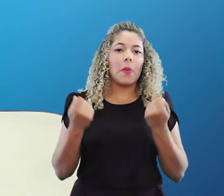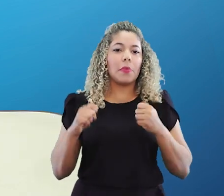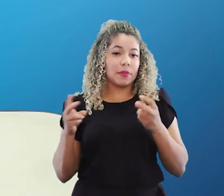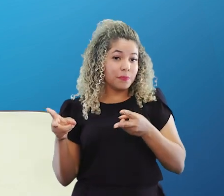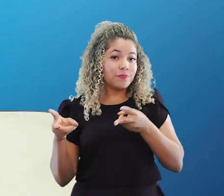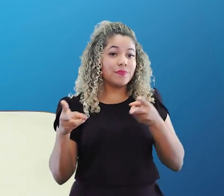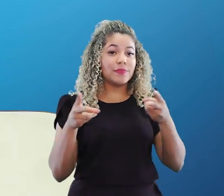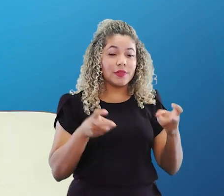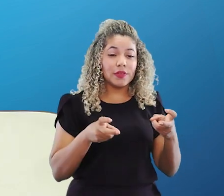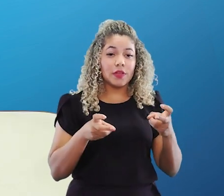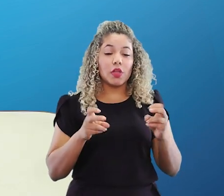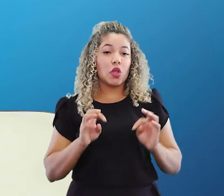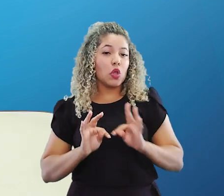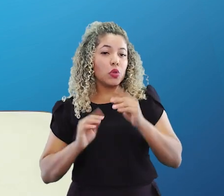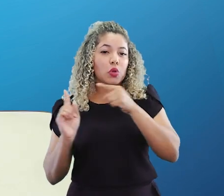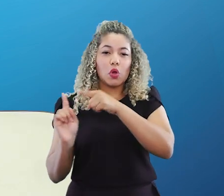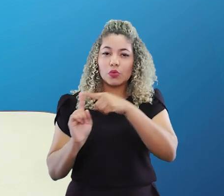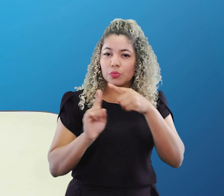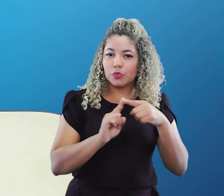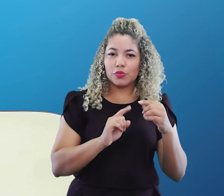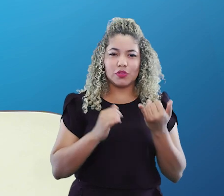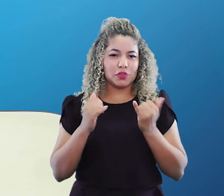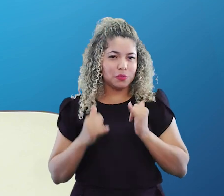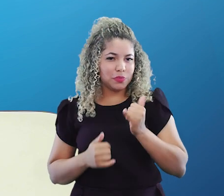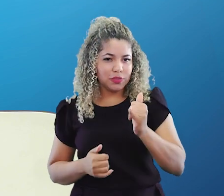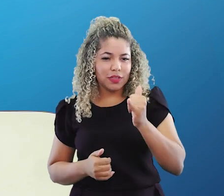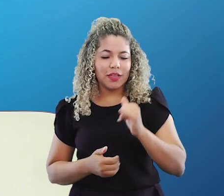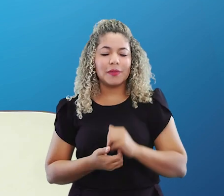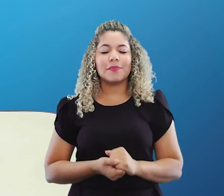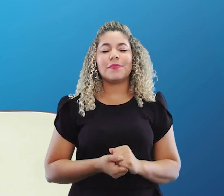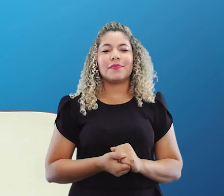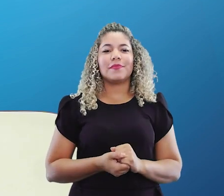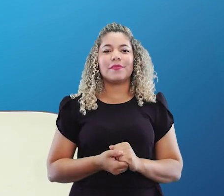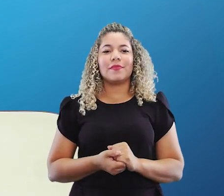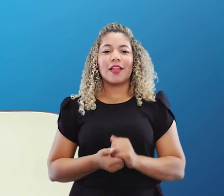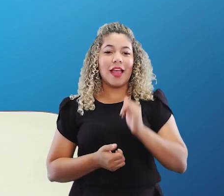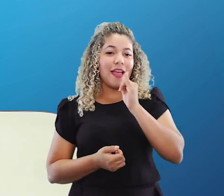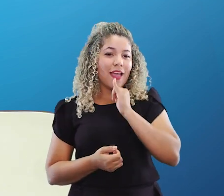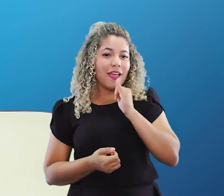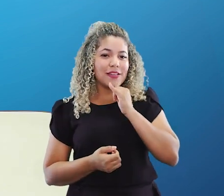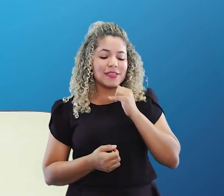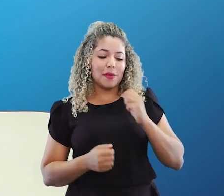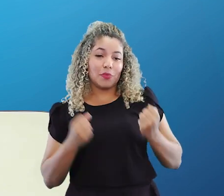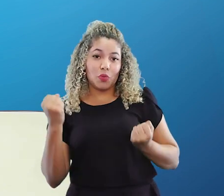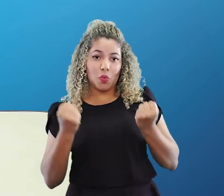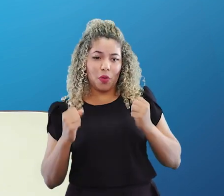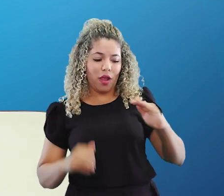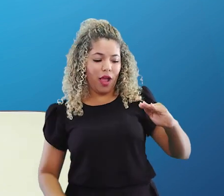podemos perceber praticamente todos os tipos de energia através, no caso, de um